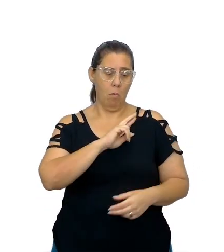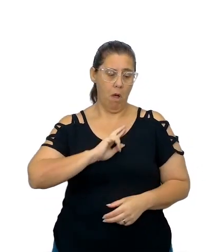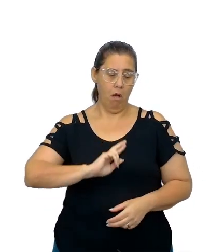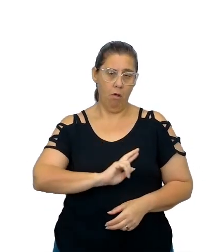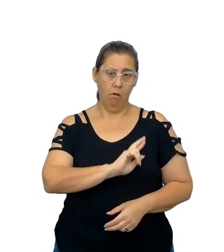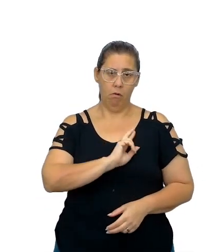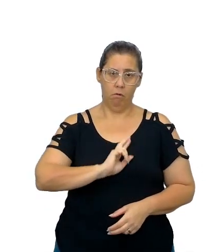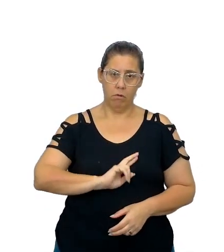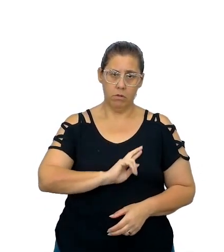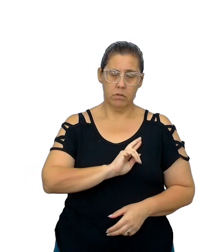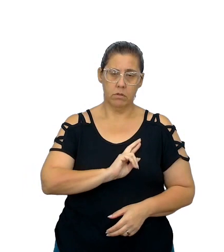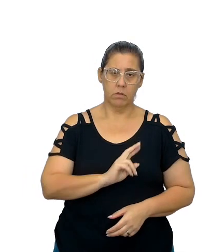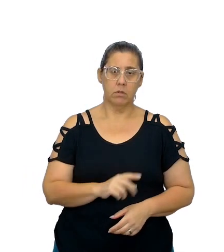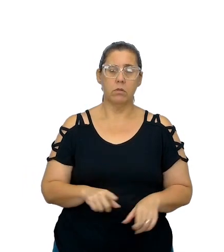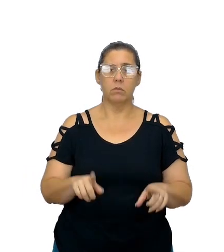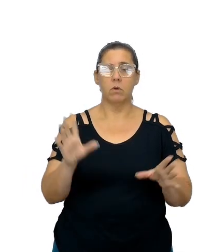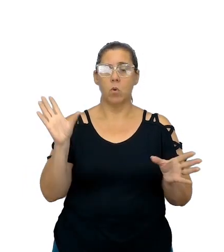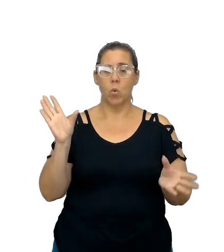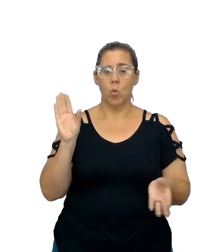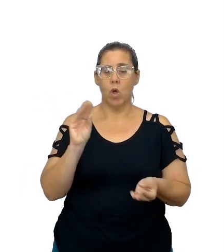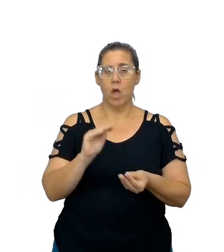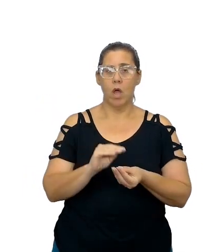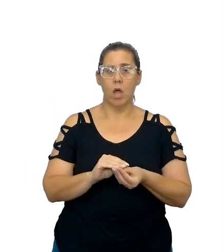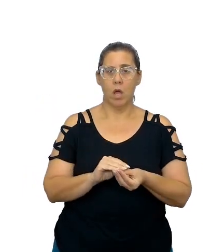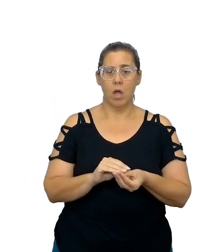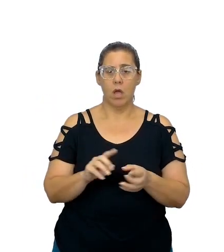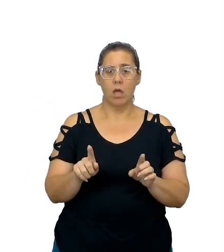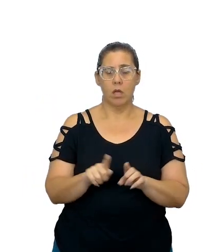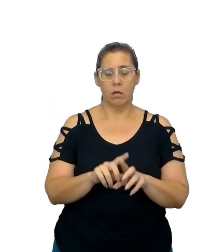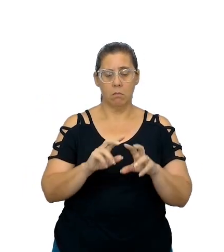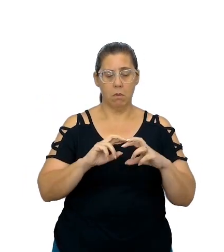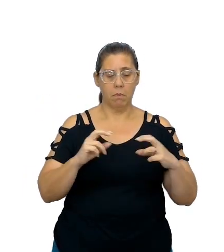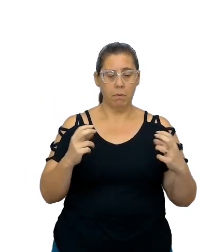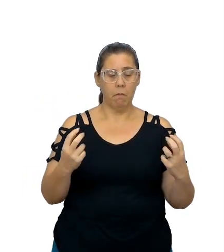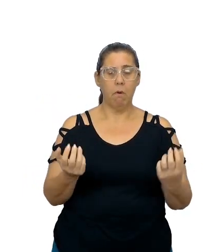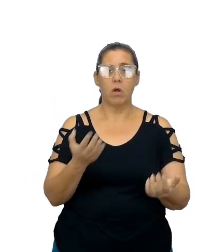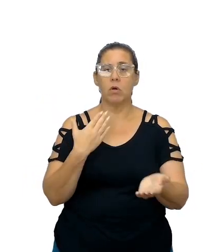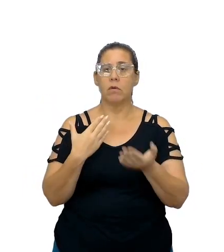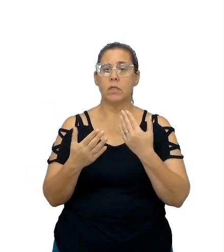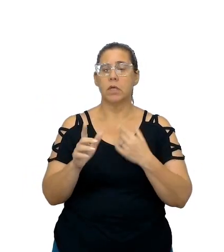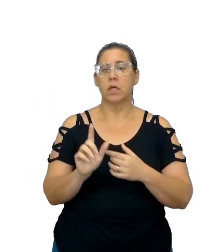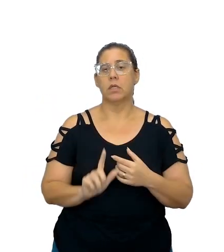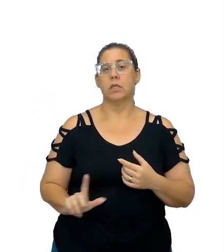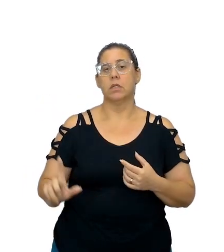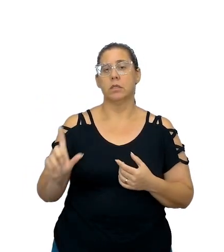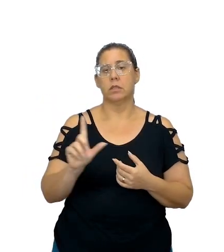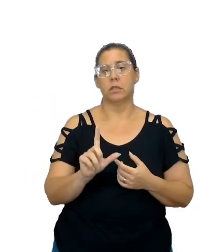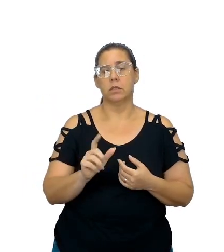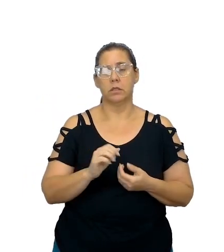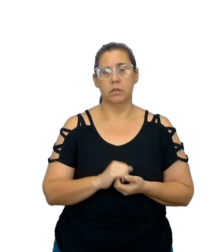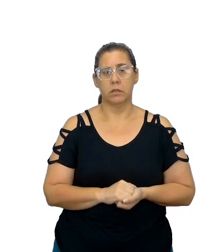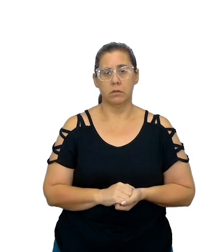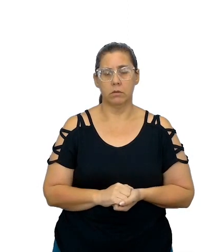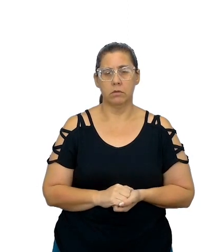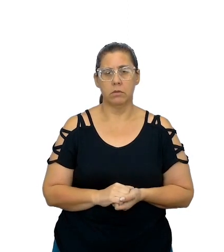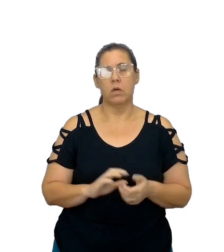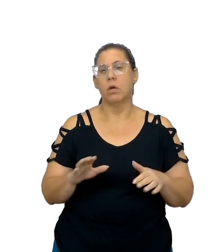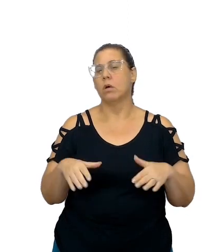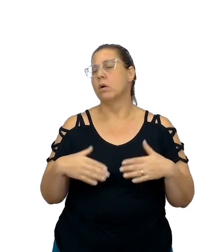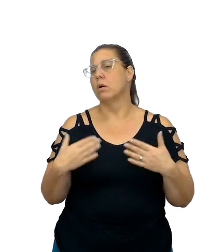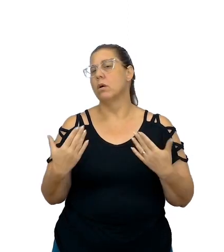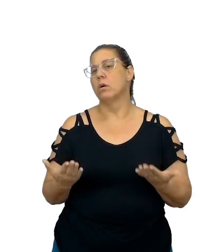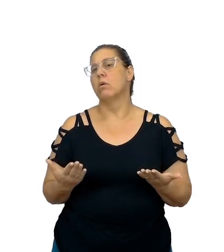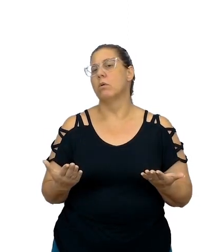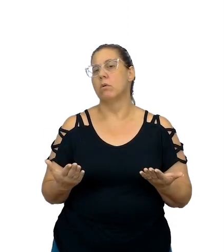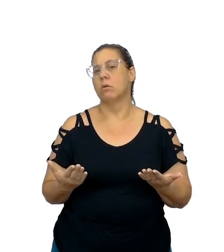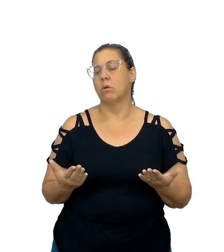é? O resumo e roda de conversa literária. Qual é o domínio